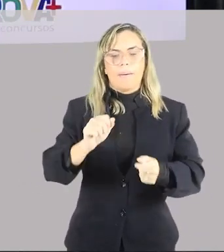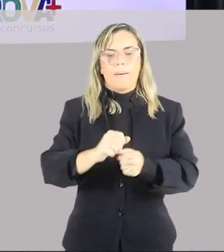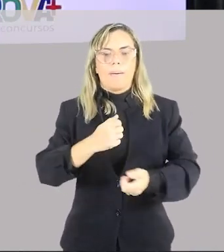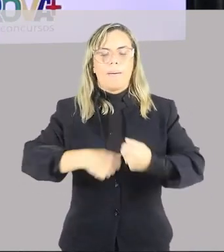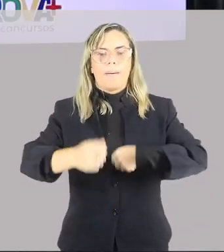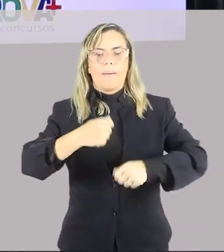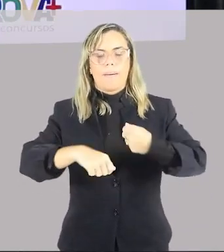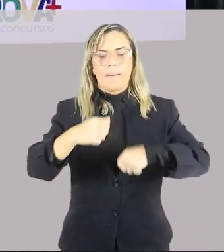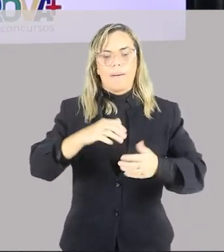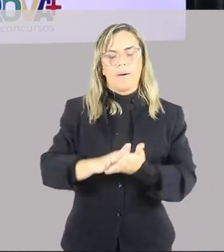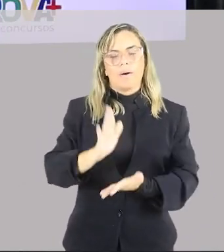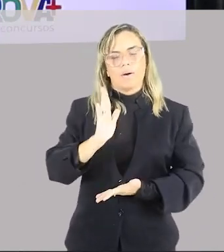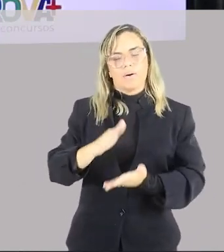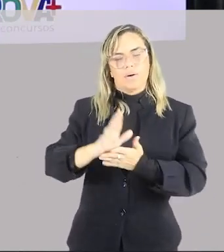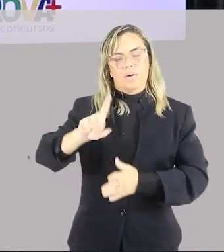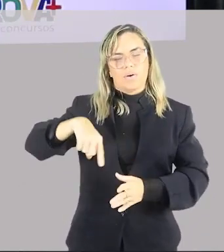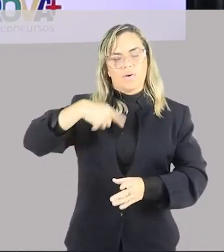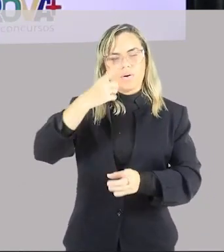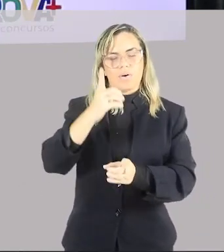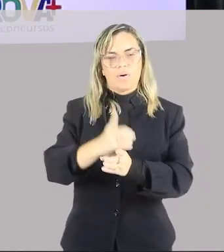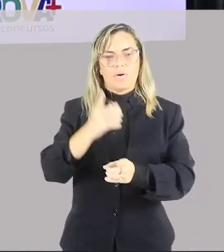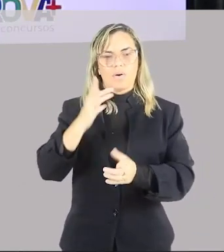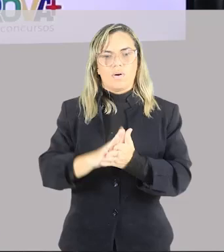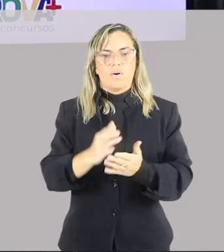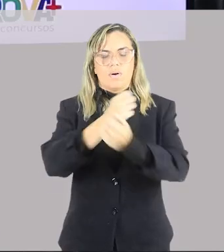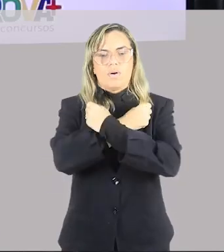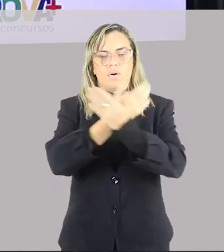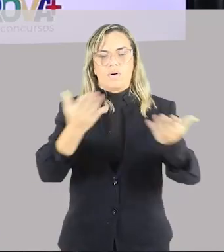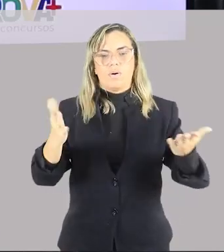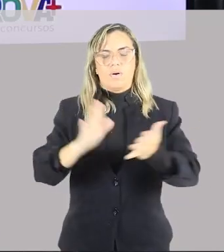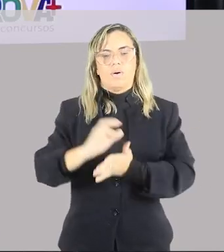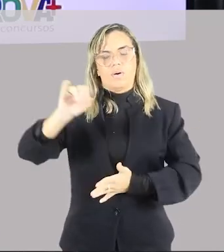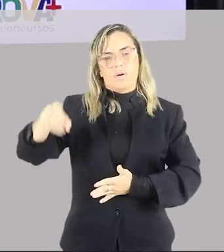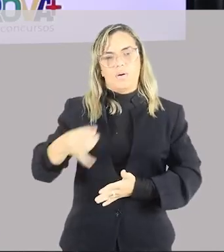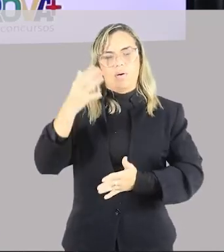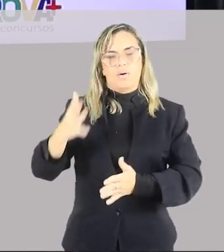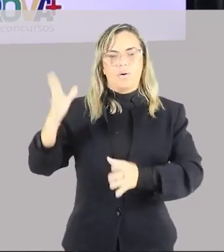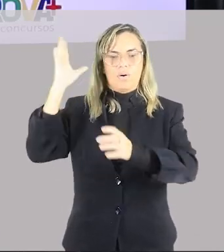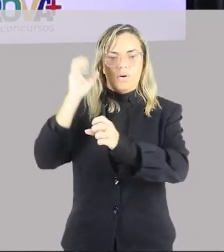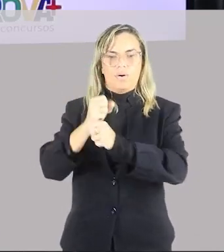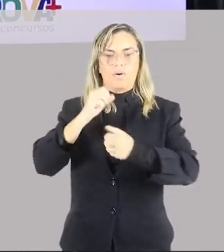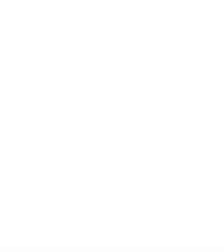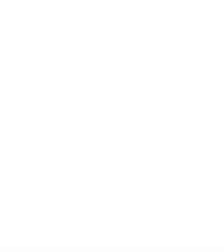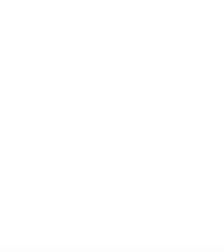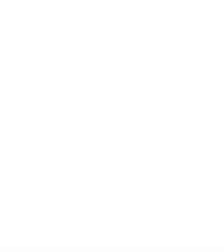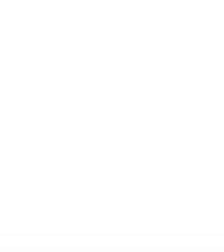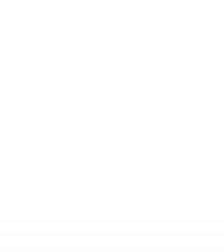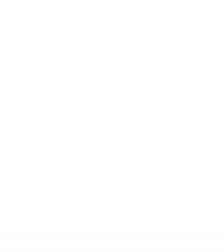encontro vocês já na próxima aula. Um abraço e aproveite para revisar um pouquinho.